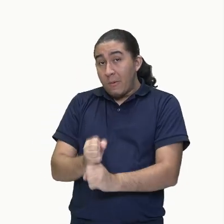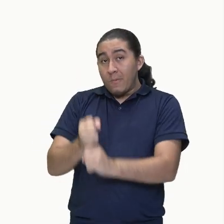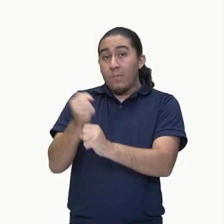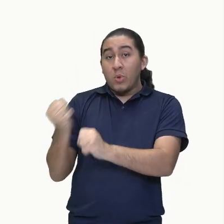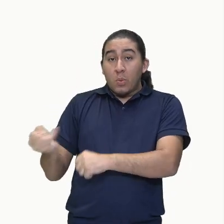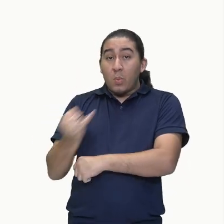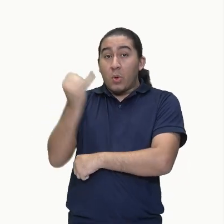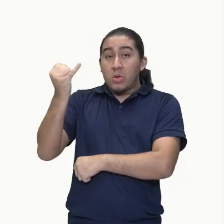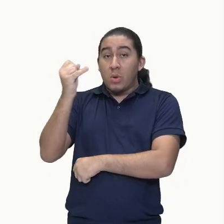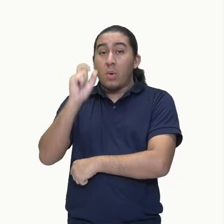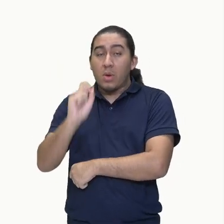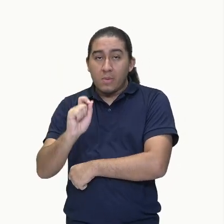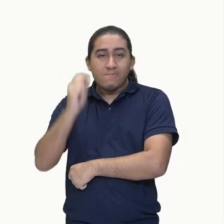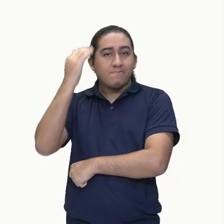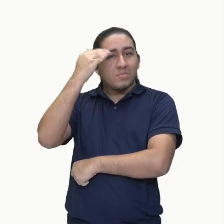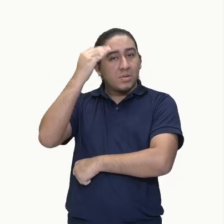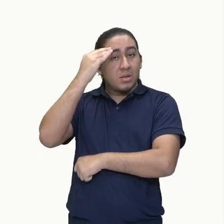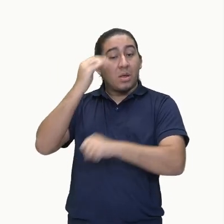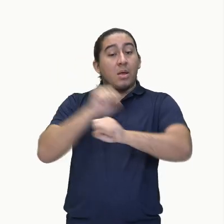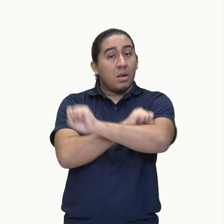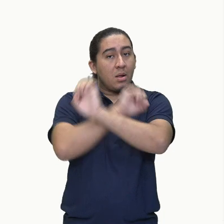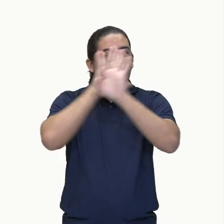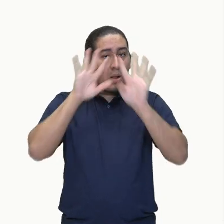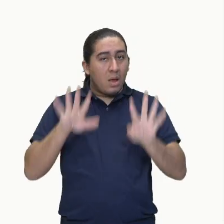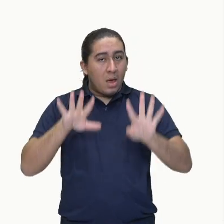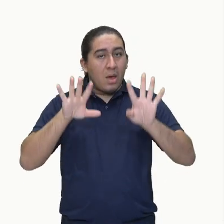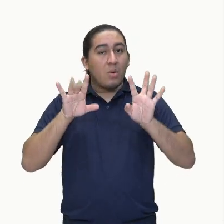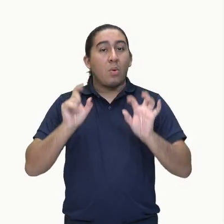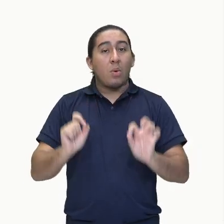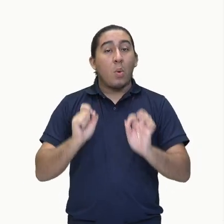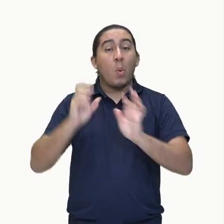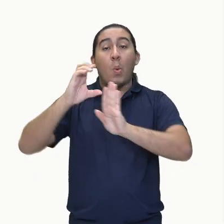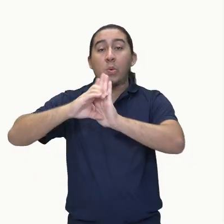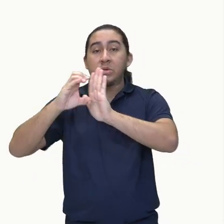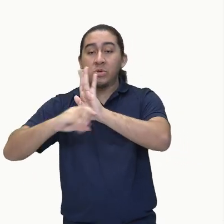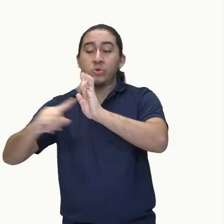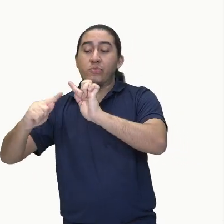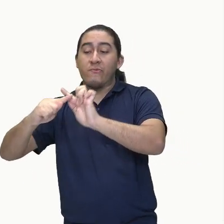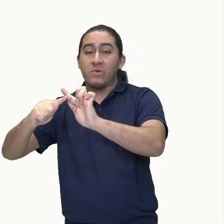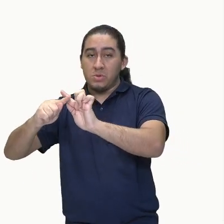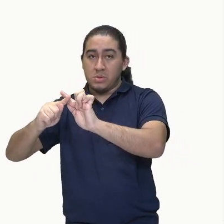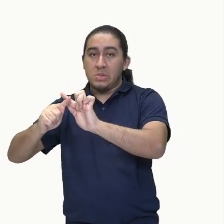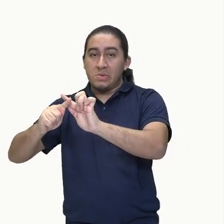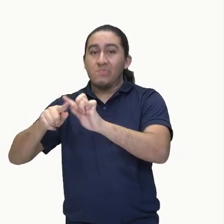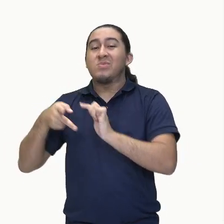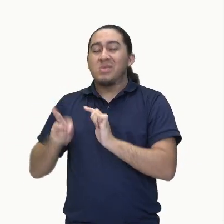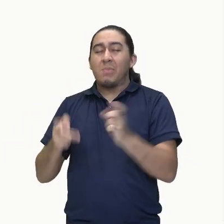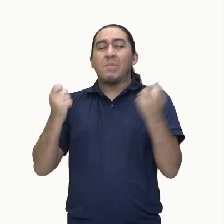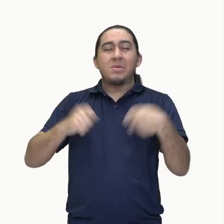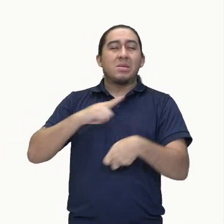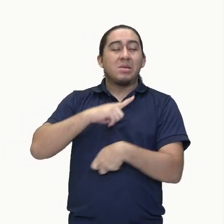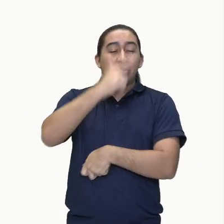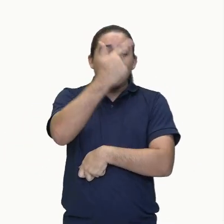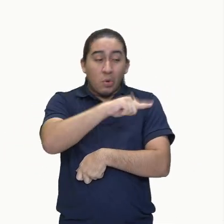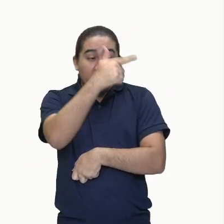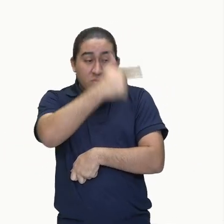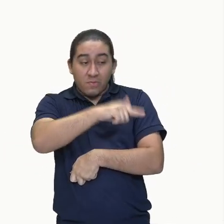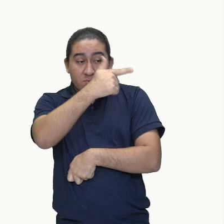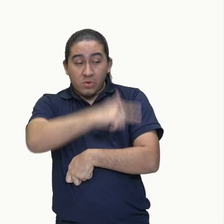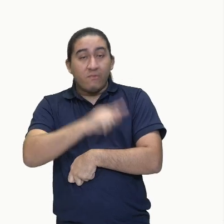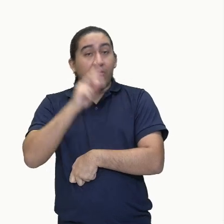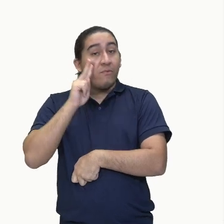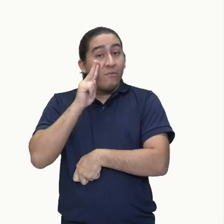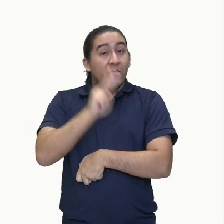que esteja bem definida a multiplicação. Então, sempre eu tenho que estar lá revisando as minhas contas